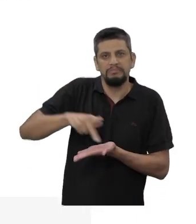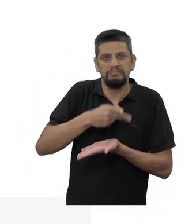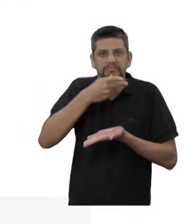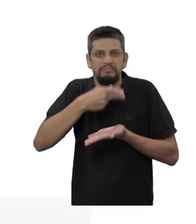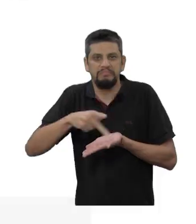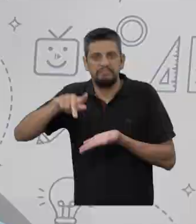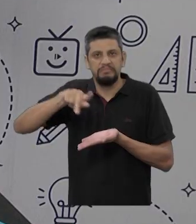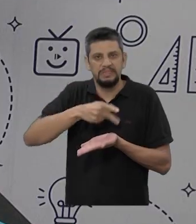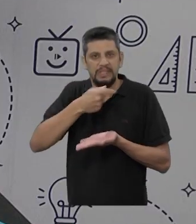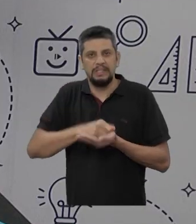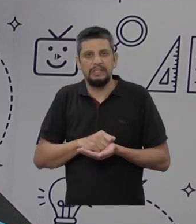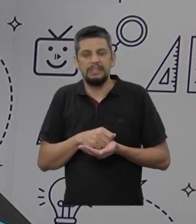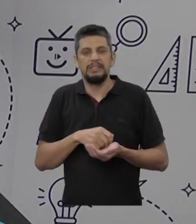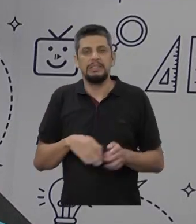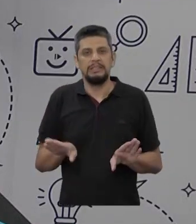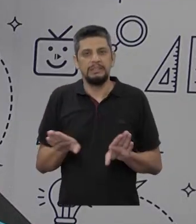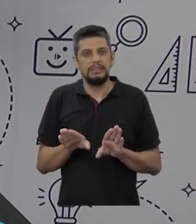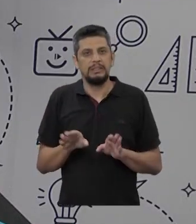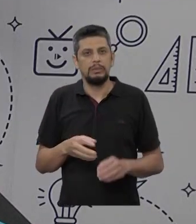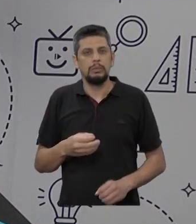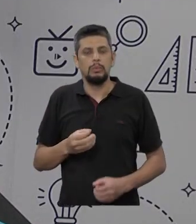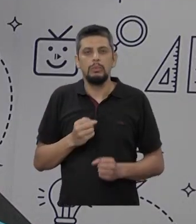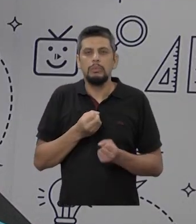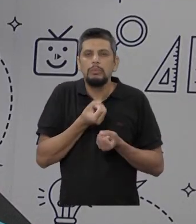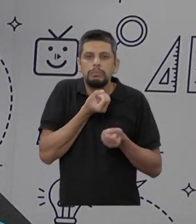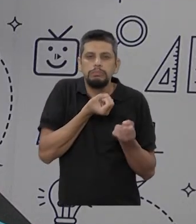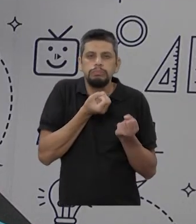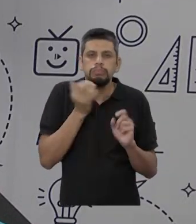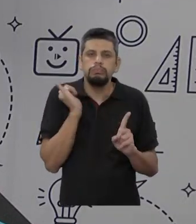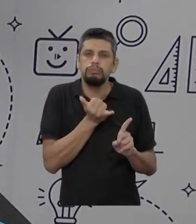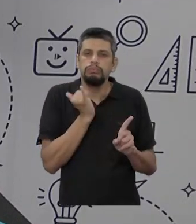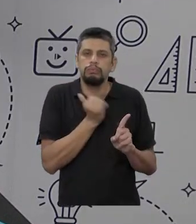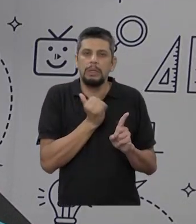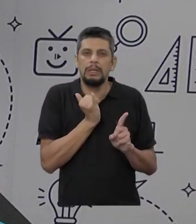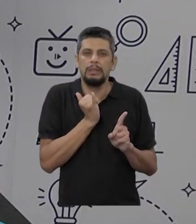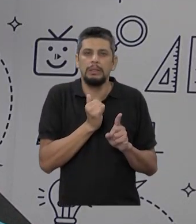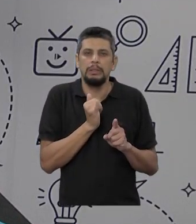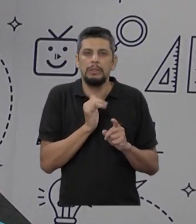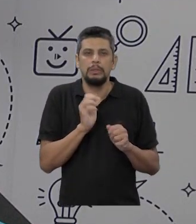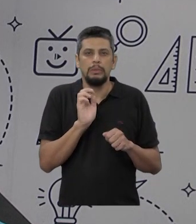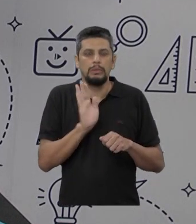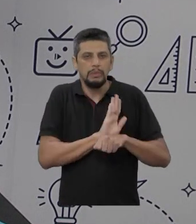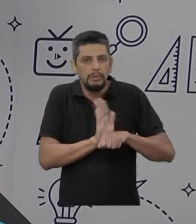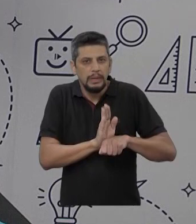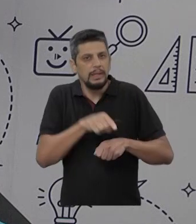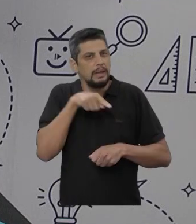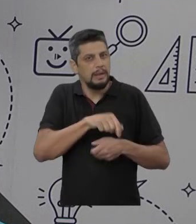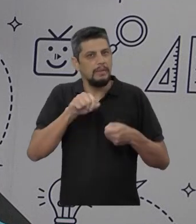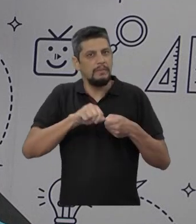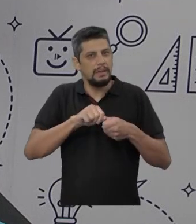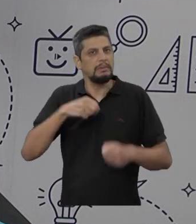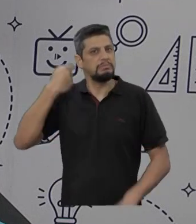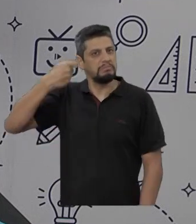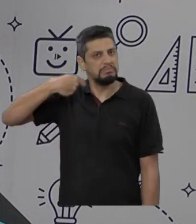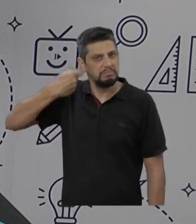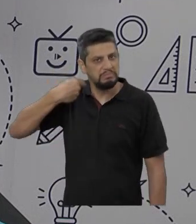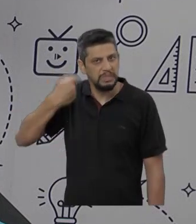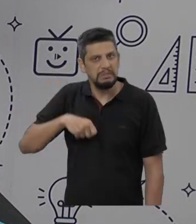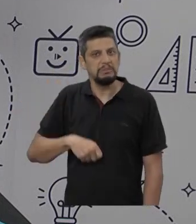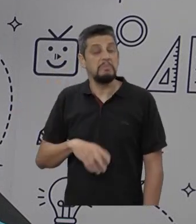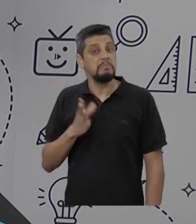que ele era dançarino. Contaram um pouquinho sobre a vida dele, os filmes que ele fez. E ele era um